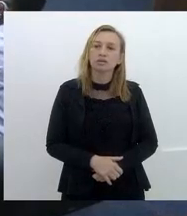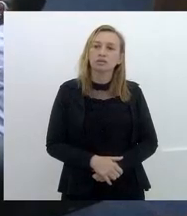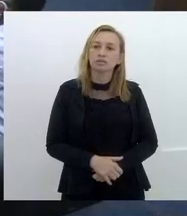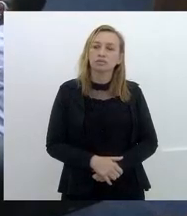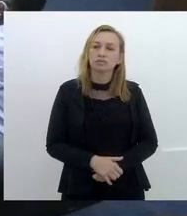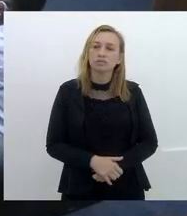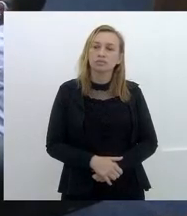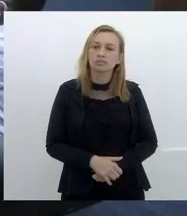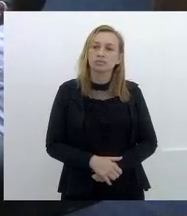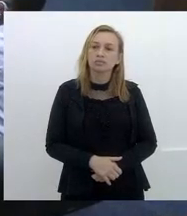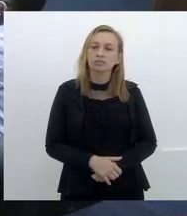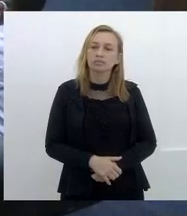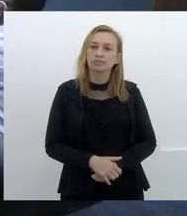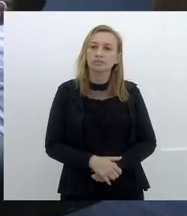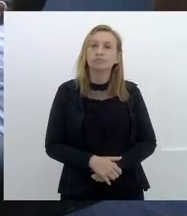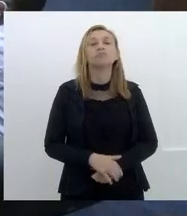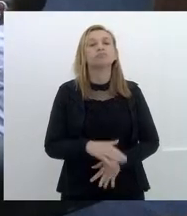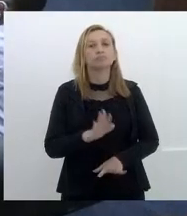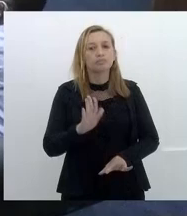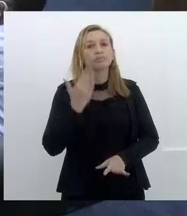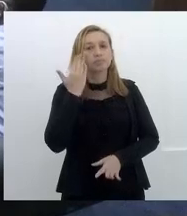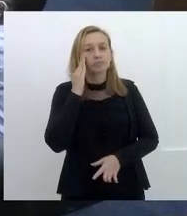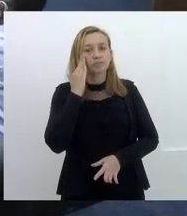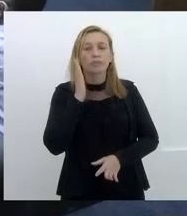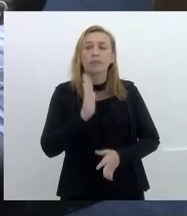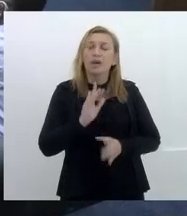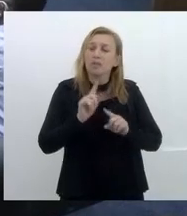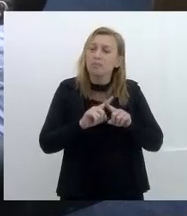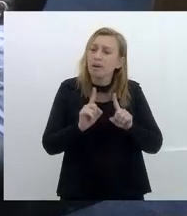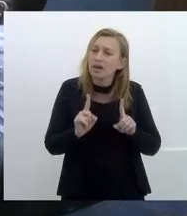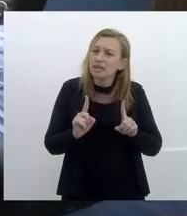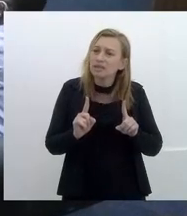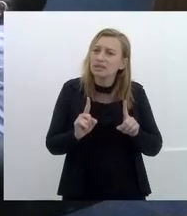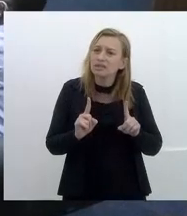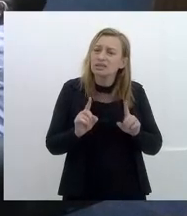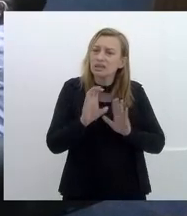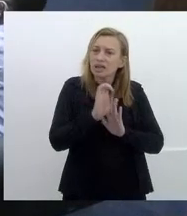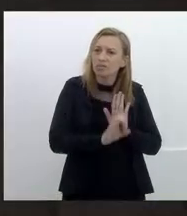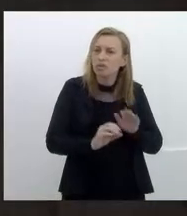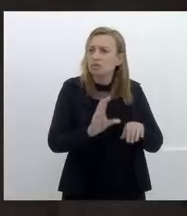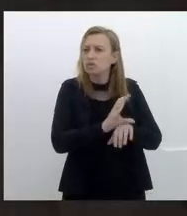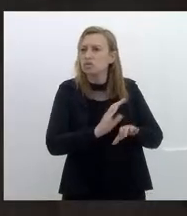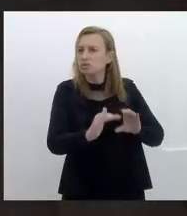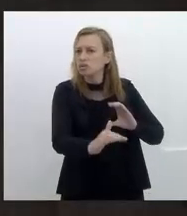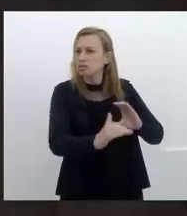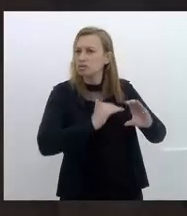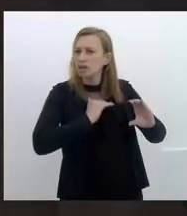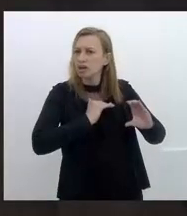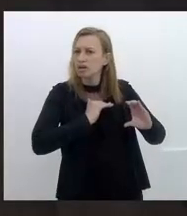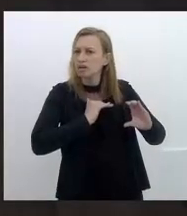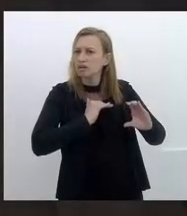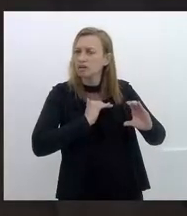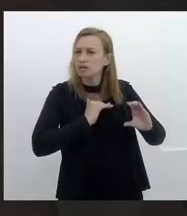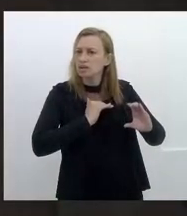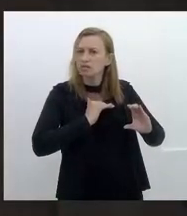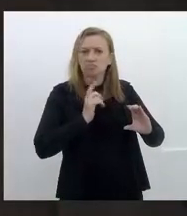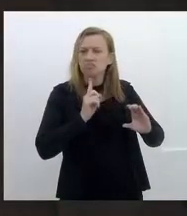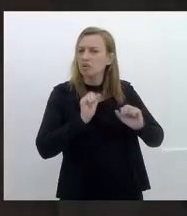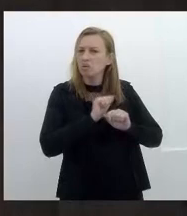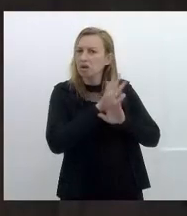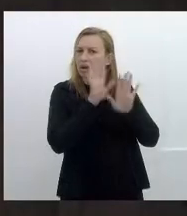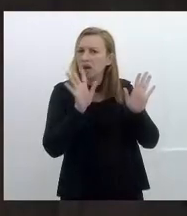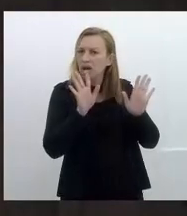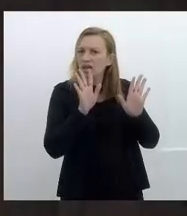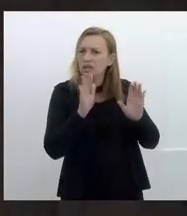o resultado do jogo entre Santa Catarina longe mais é na Irlanda condicionar vocês enviaram isso não tá